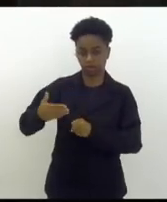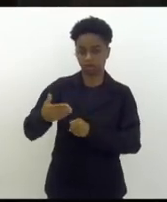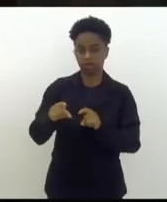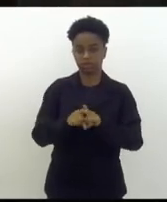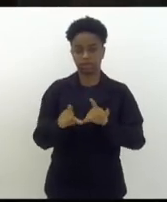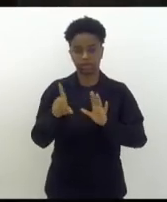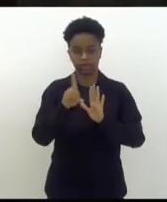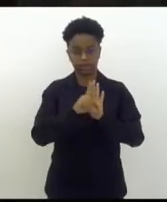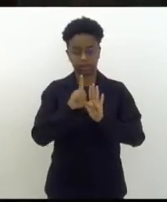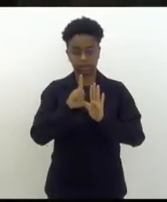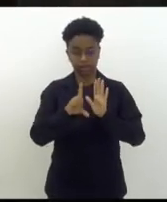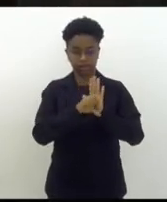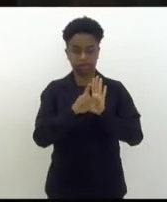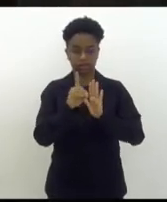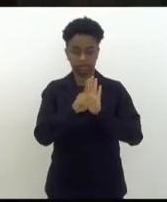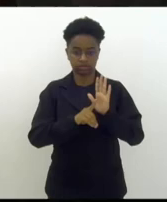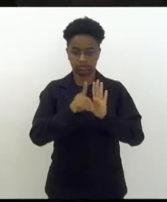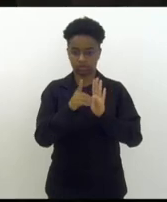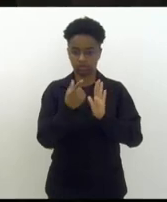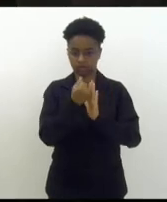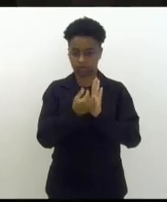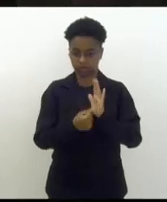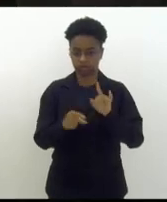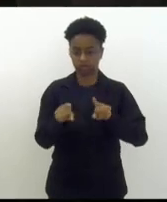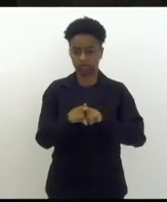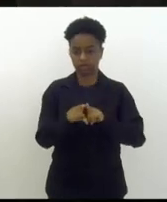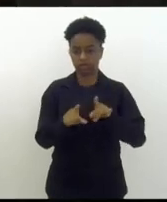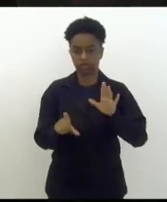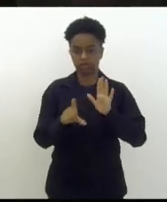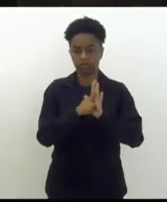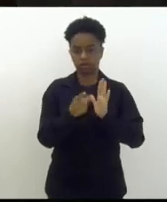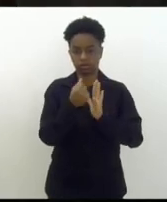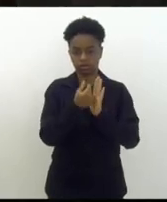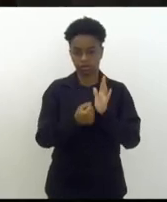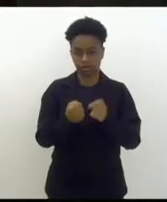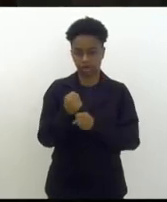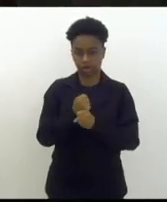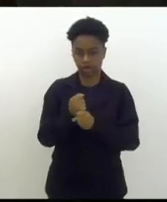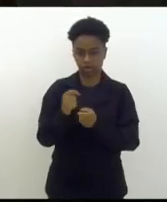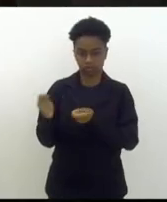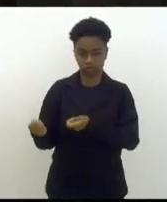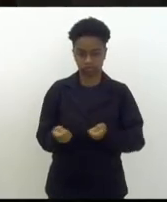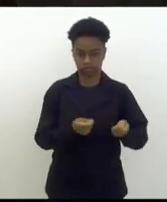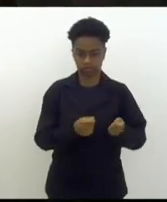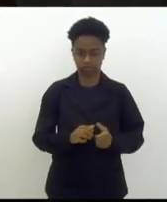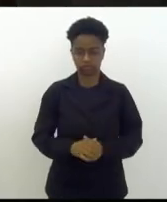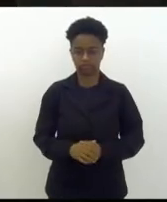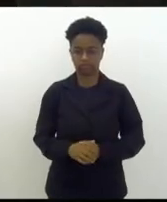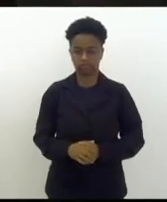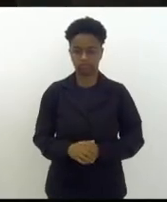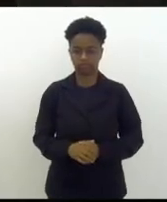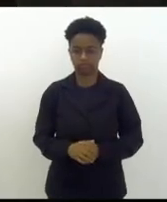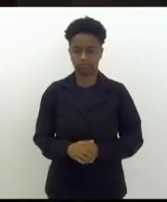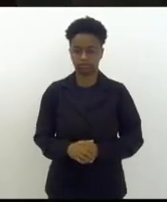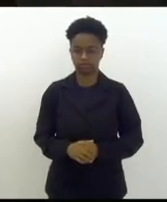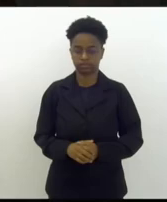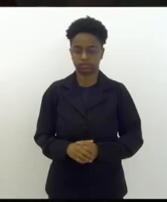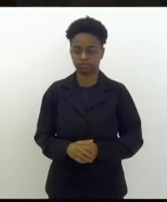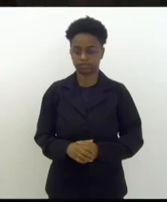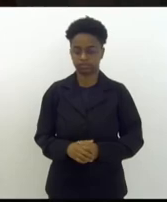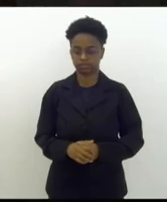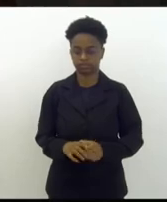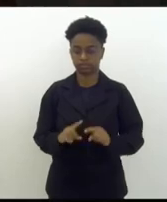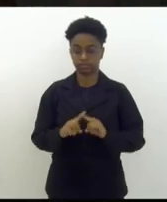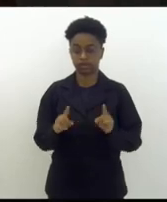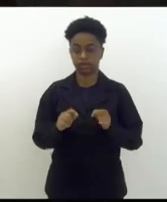orçamentária e na lei orçamentária anual e o que basicamente ele